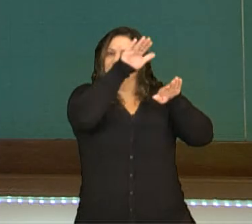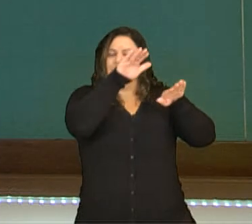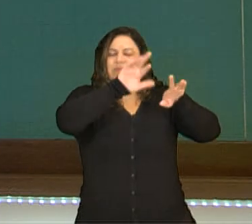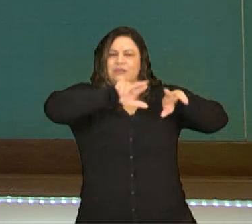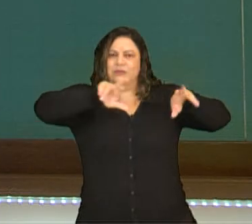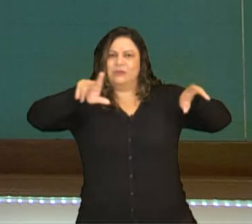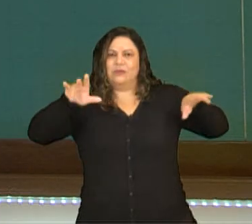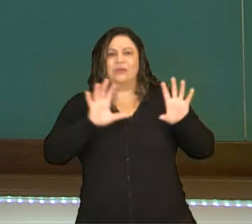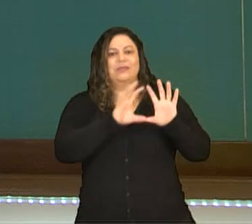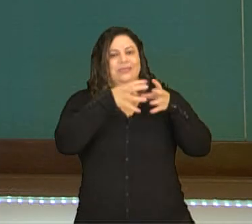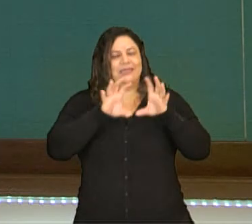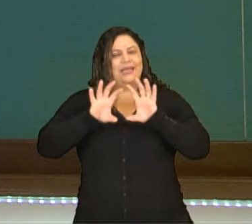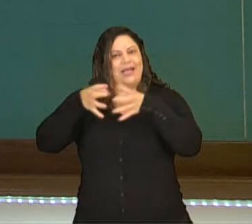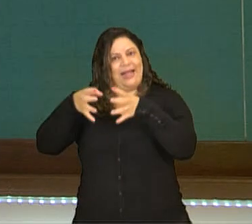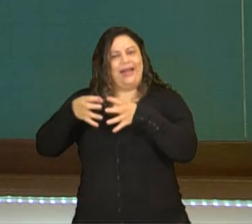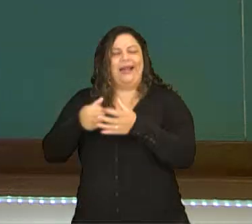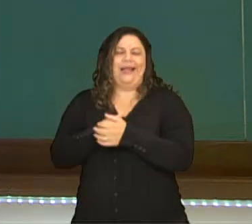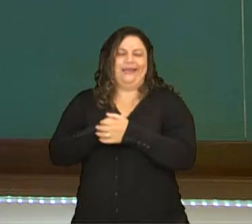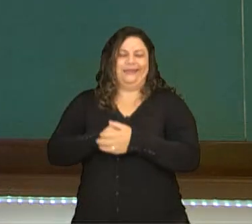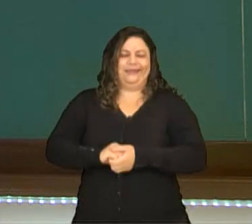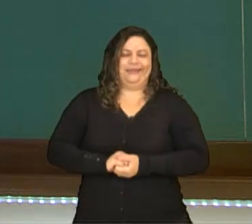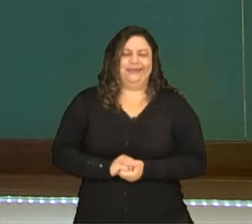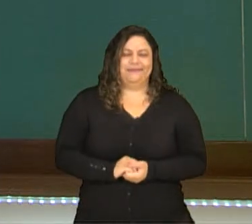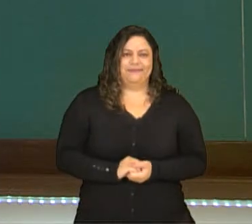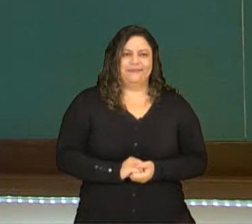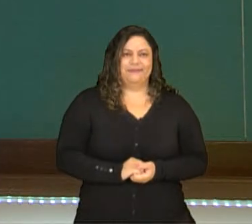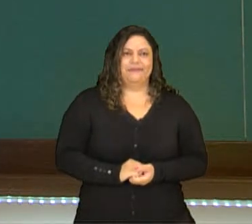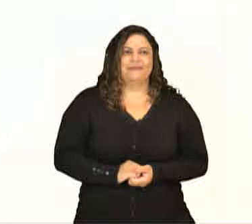dança foi praticamente ignorado.